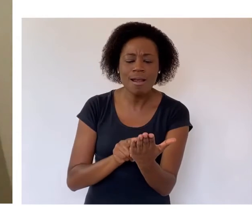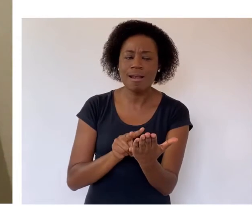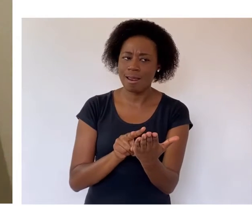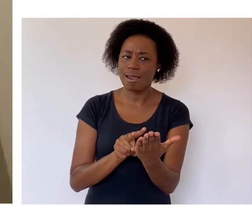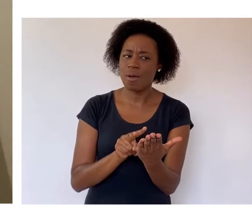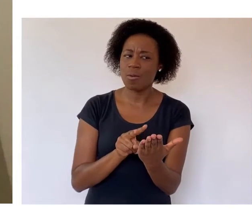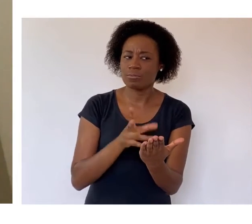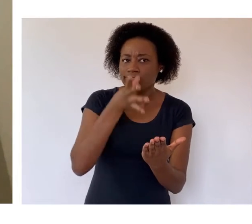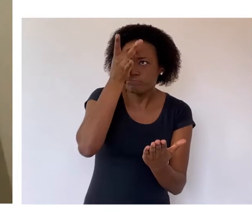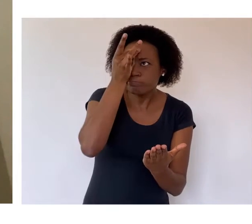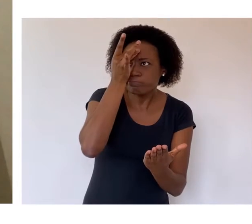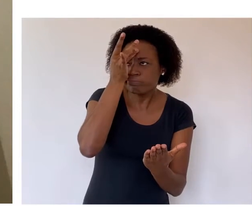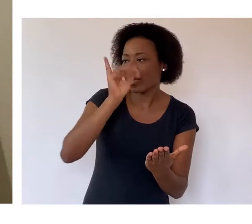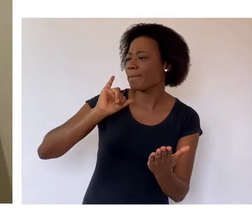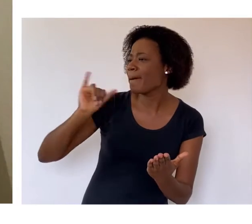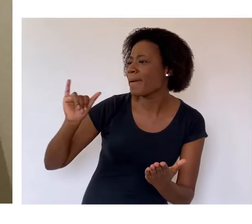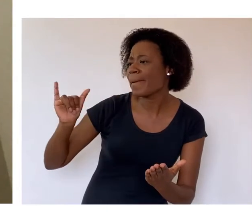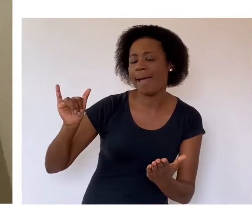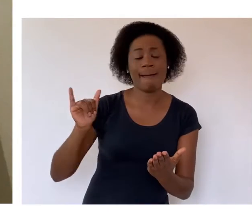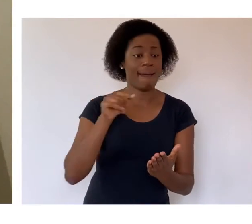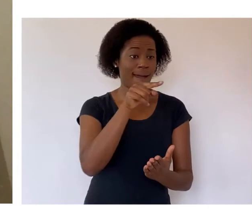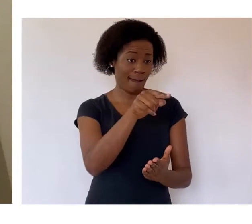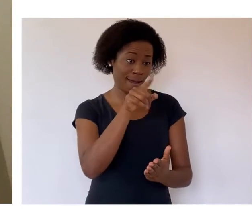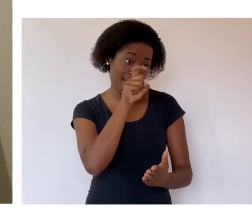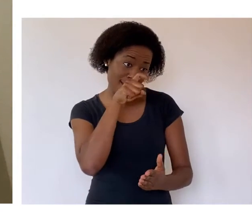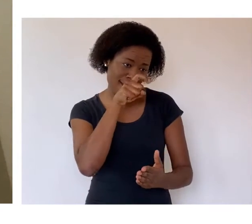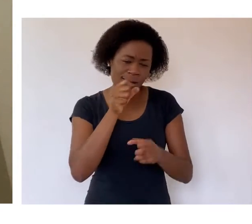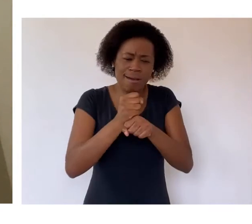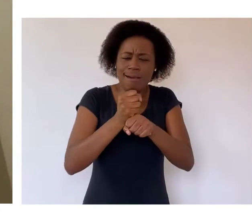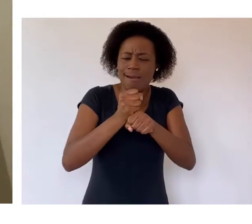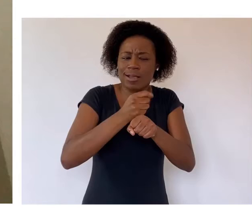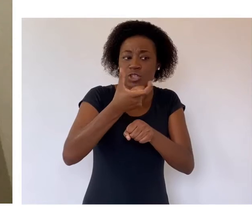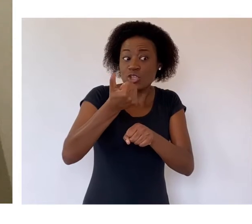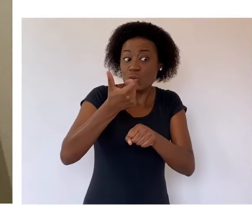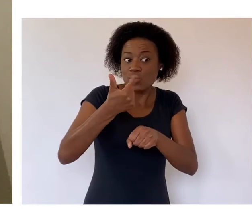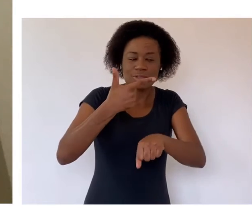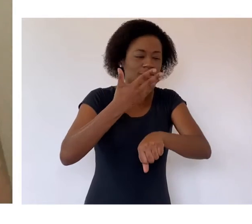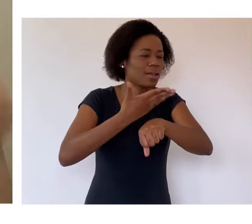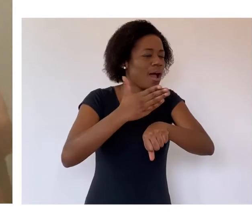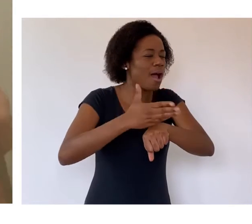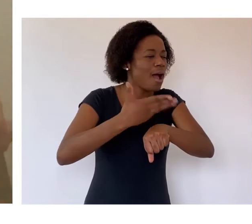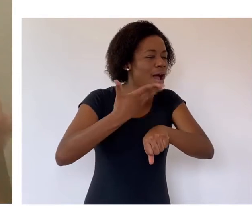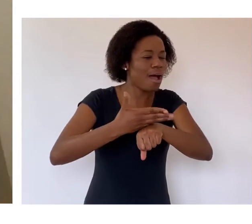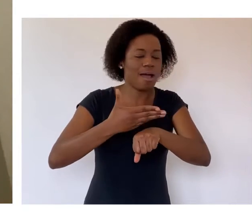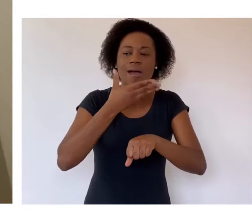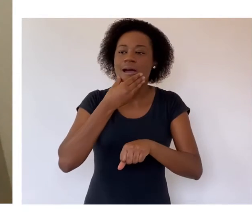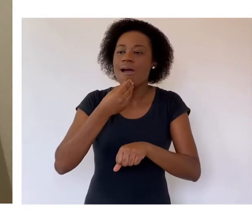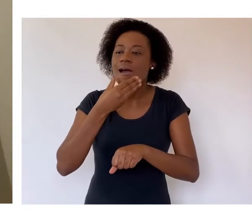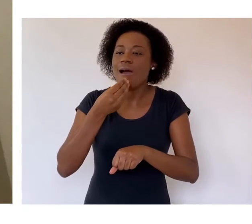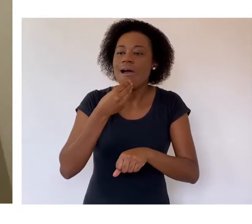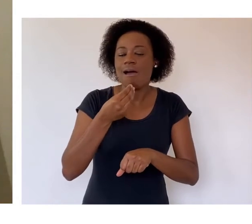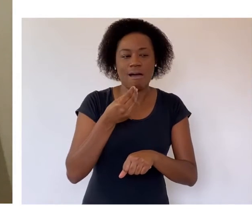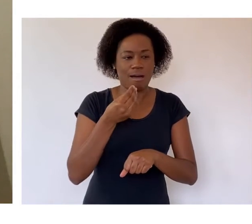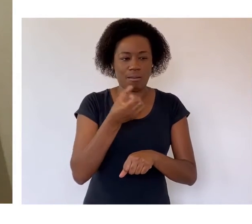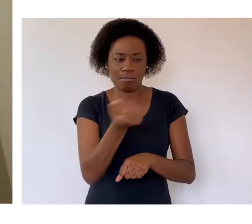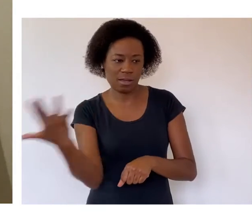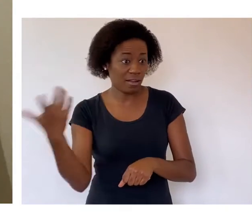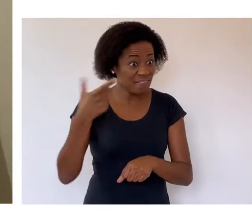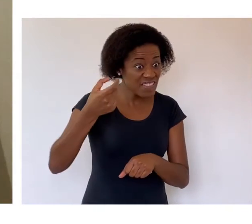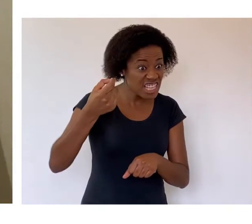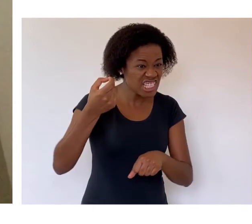todinha. Foram 12 anos de treinamento num mosteiro e ele passou por 20